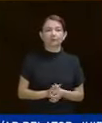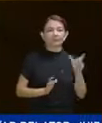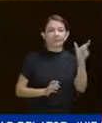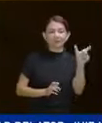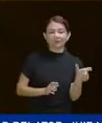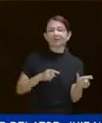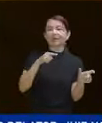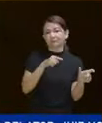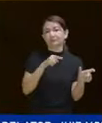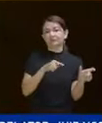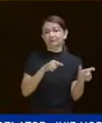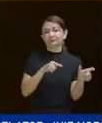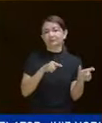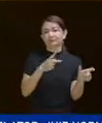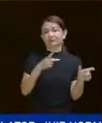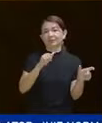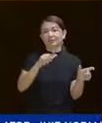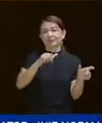ela simplesmente